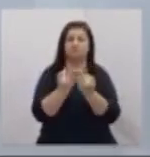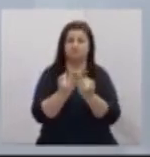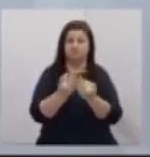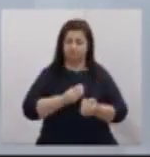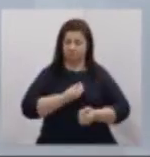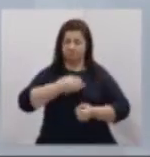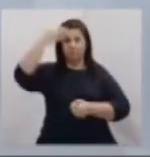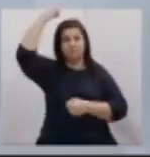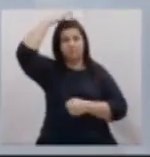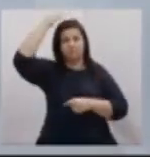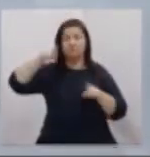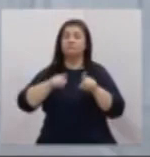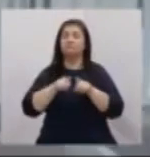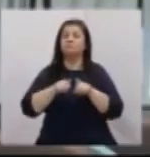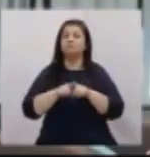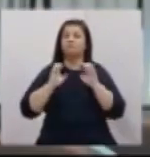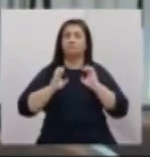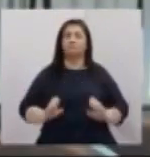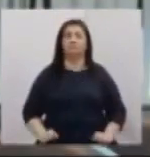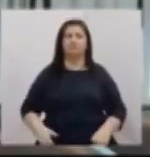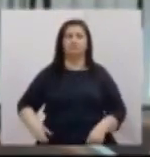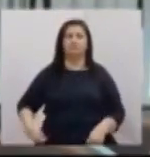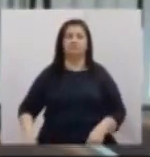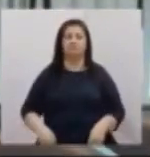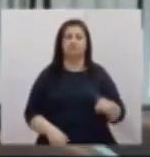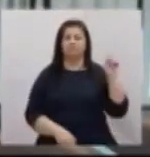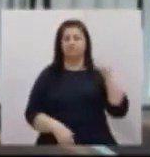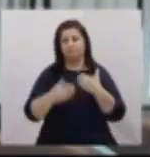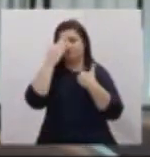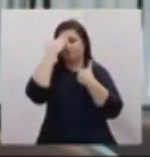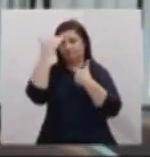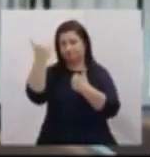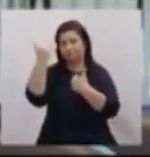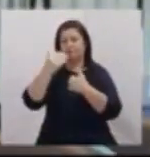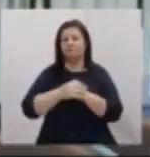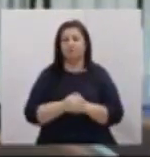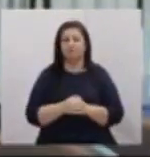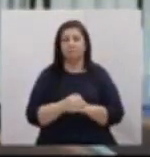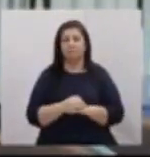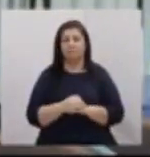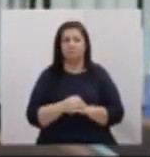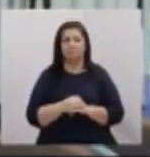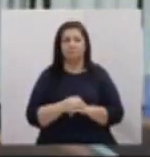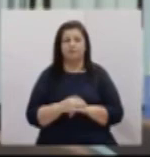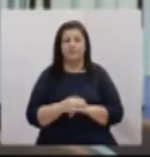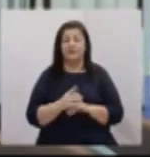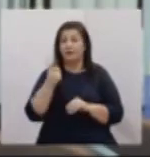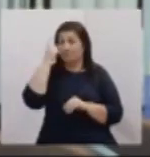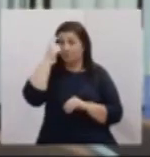espiritual como na sua integridade moral e cívica. Primeiro eu quero agradecer a Sônia pela escolha. Eu acredito o seguinte,